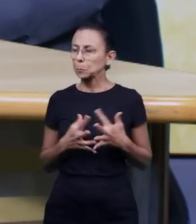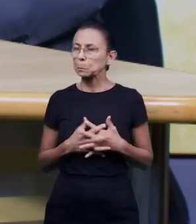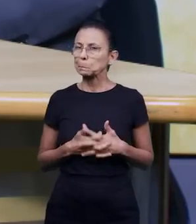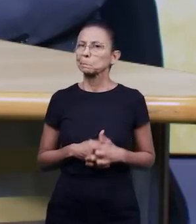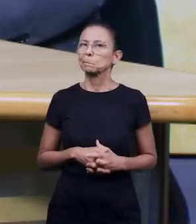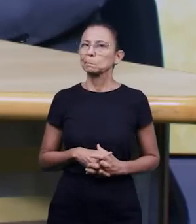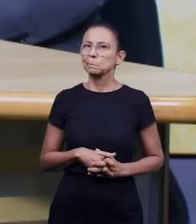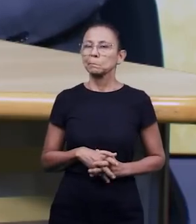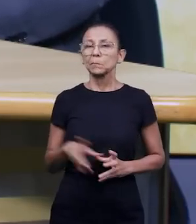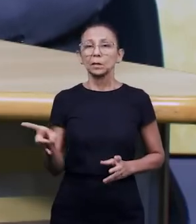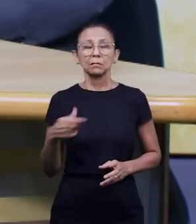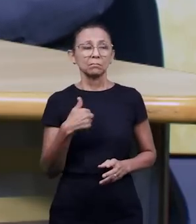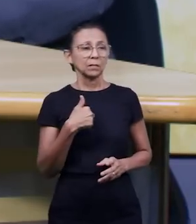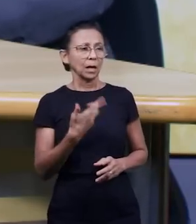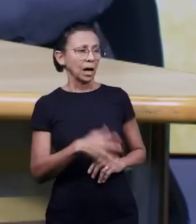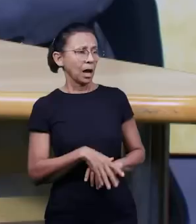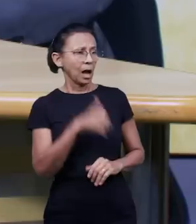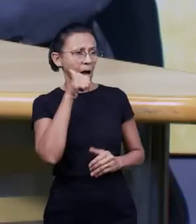culpa.